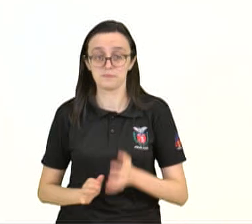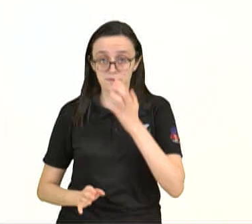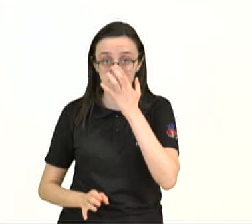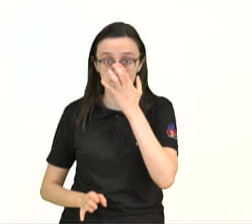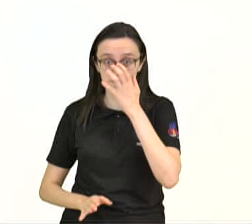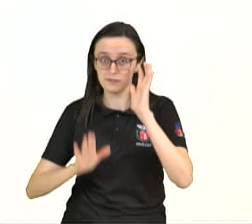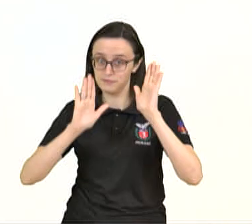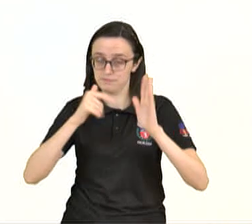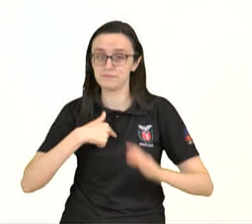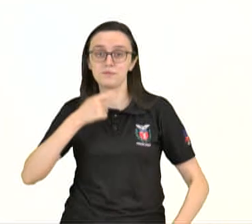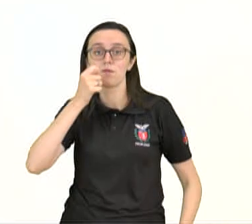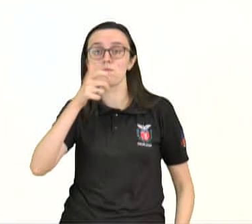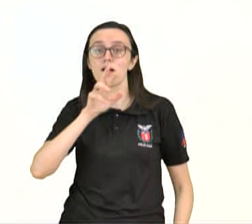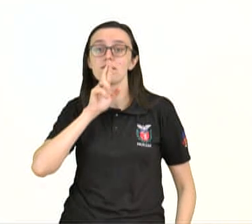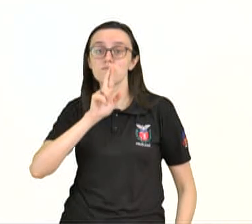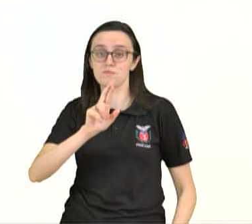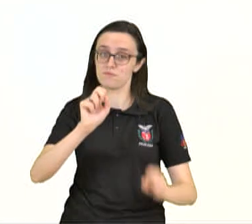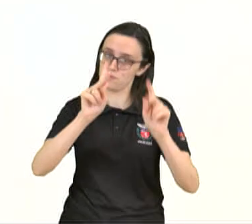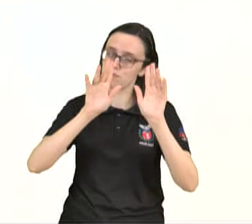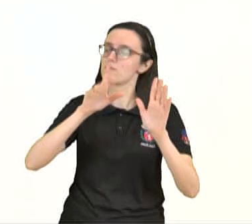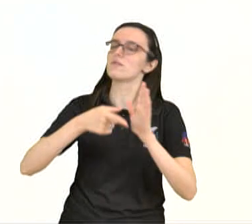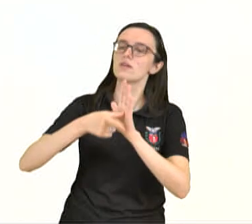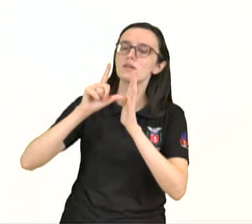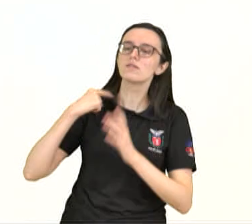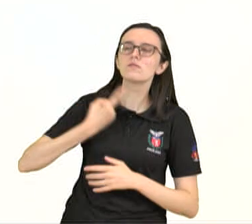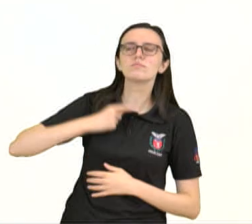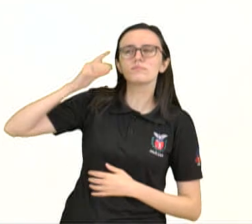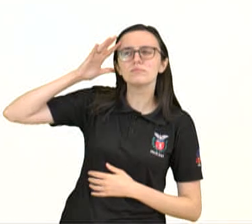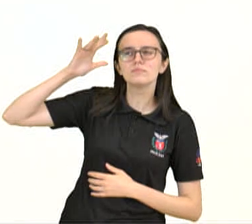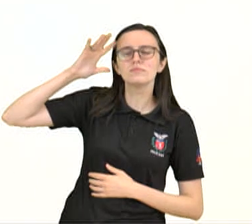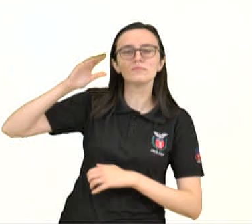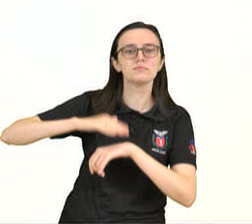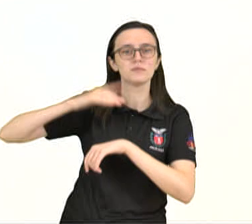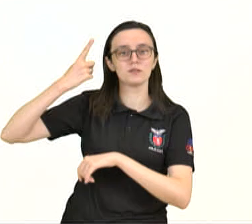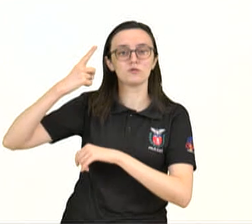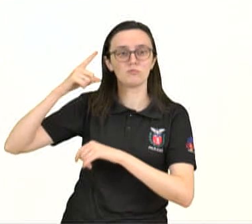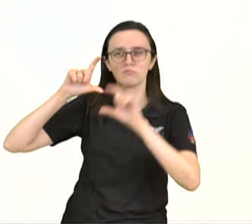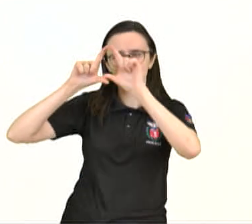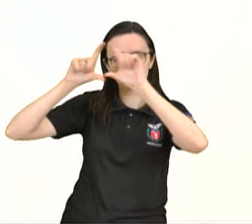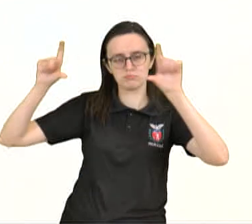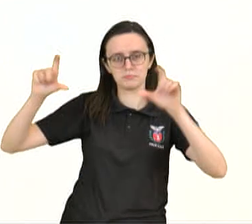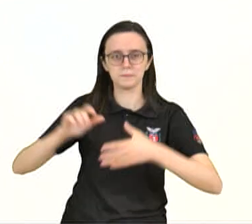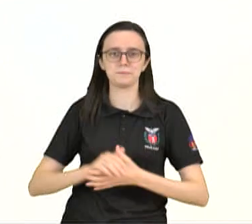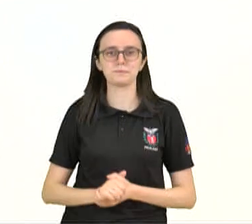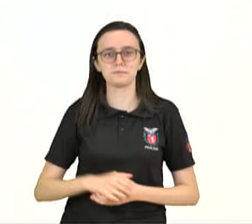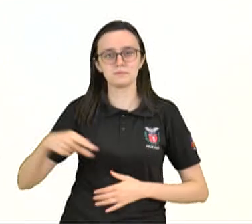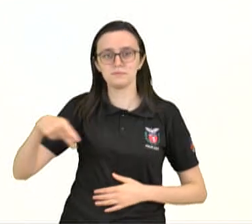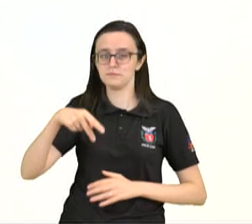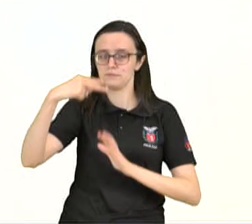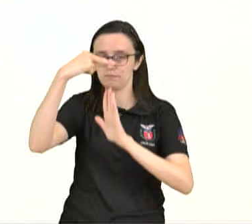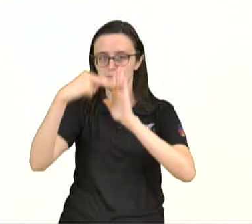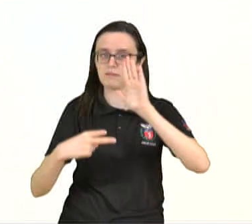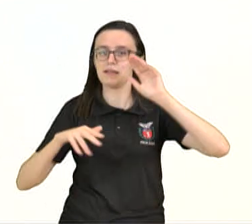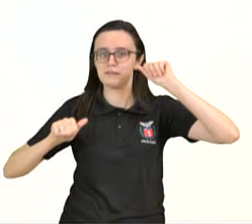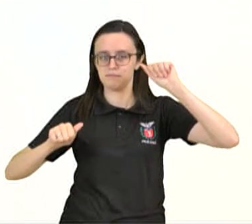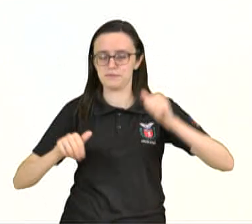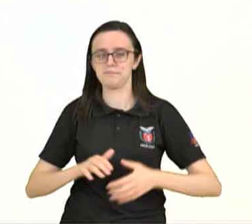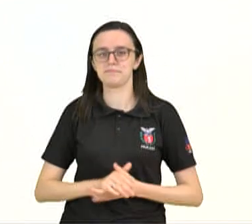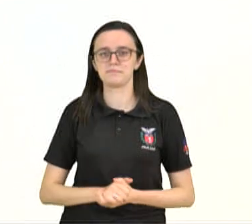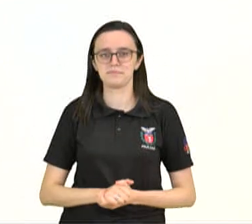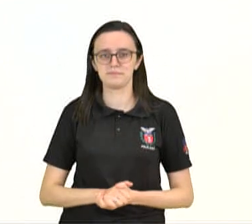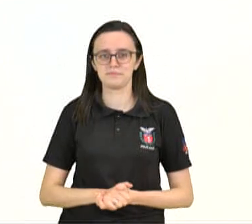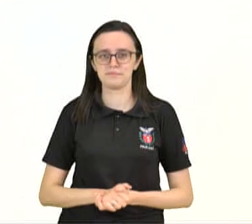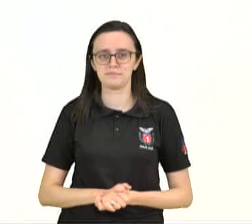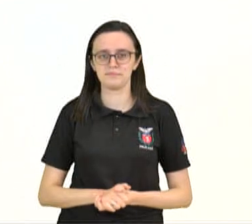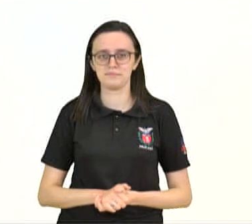Já vou responder para vocês, tá? Antes, nós vamos refletir sobre mais um textinho. El consumo responsable.